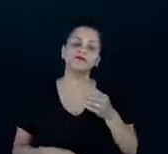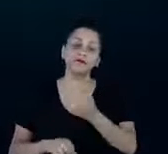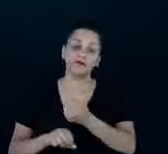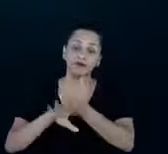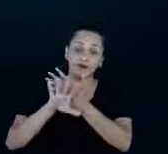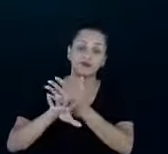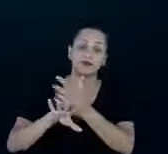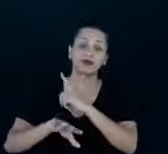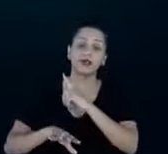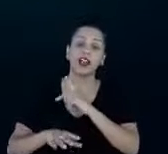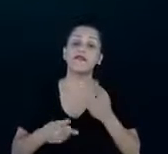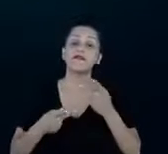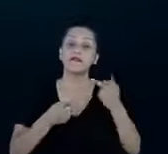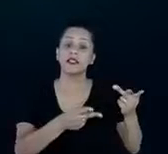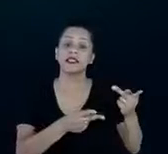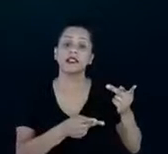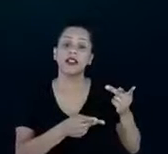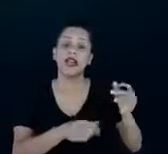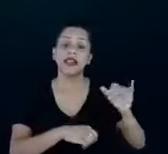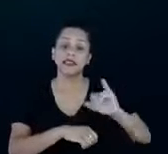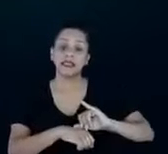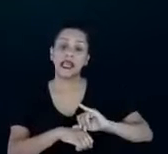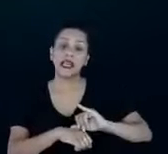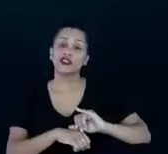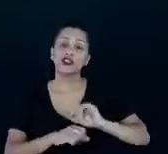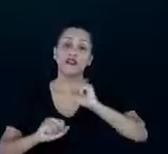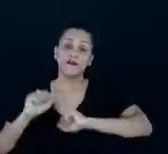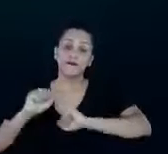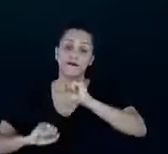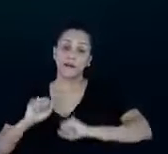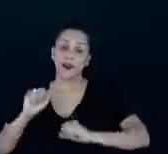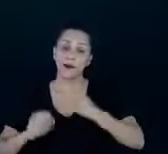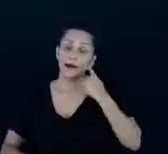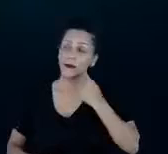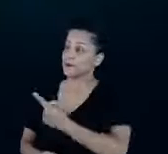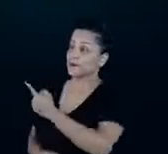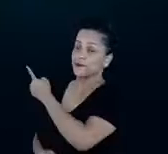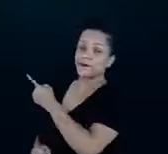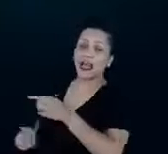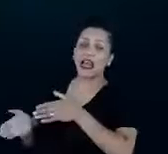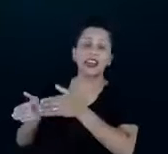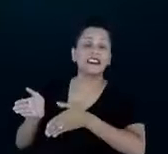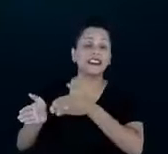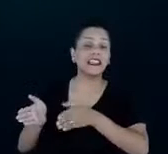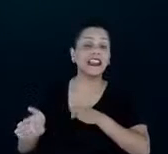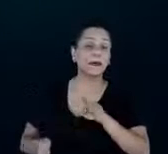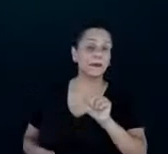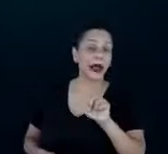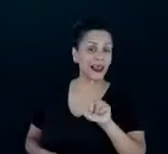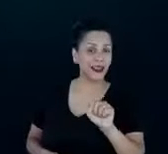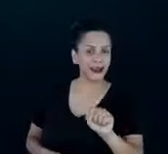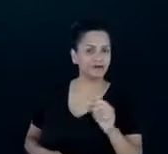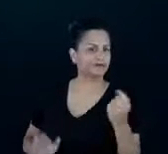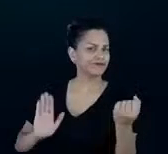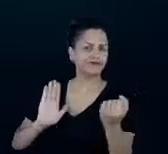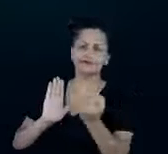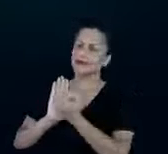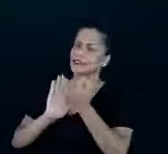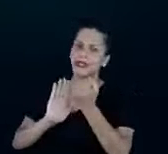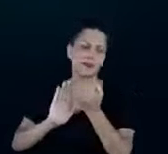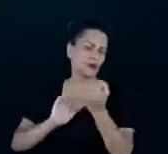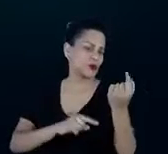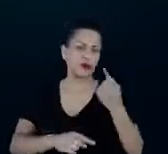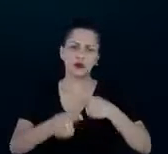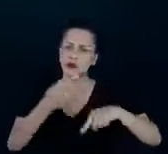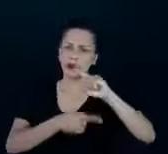a sede da fábrica do trem-bala né Acho que o trem-bala é o grande símbolo da Inovação que a China conseguiu